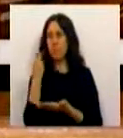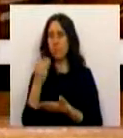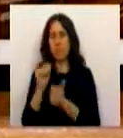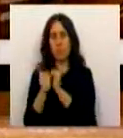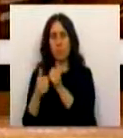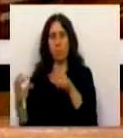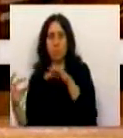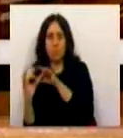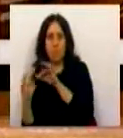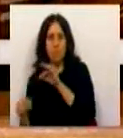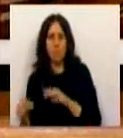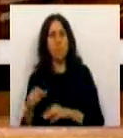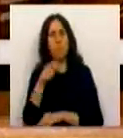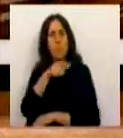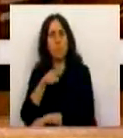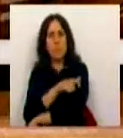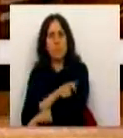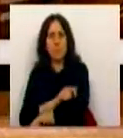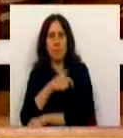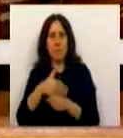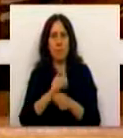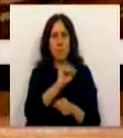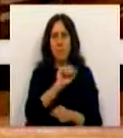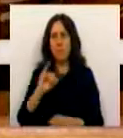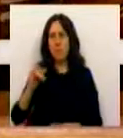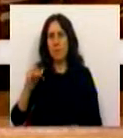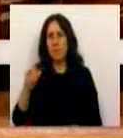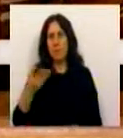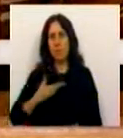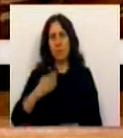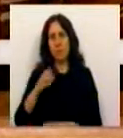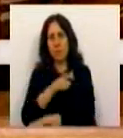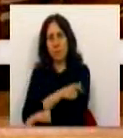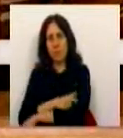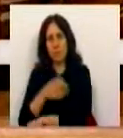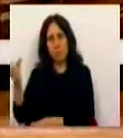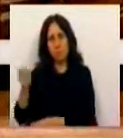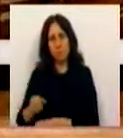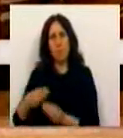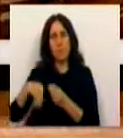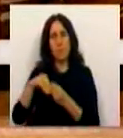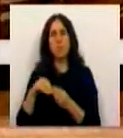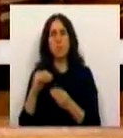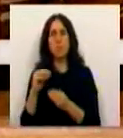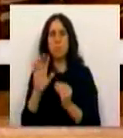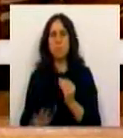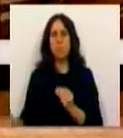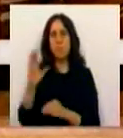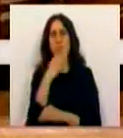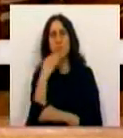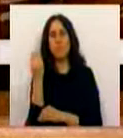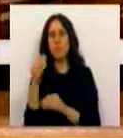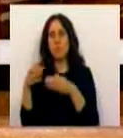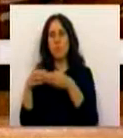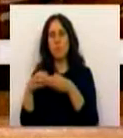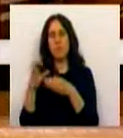integra representantes do seu gabinete, representantes do IPDJ e ainda representantes do Conselho Nacional de Juventude e da Federação Nacional de Associações Juvenis.